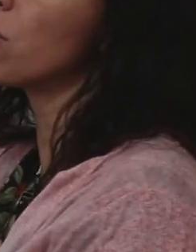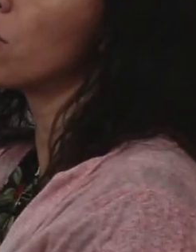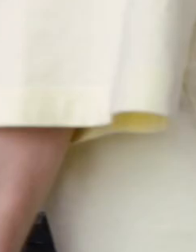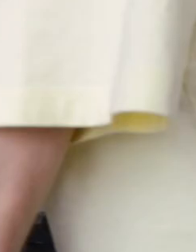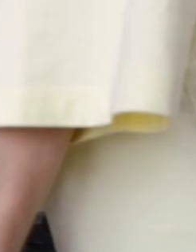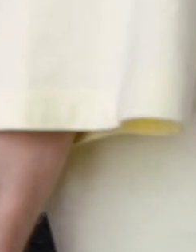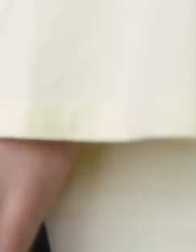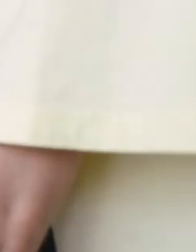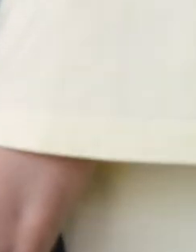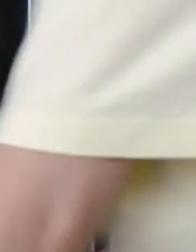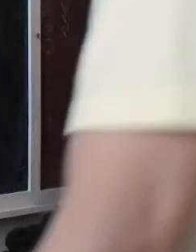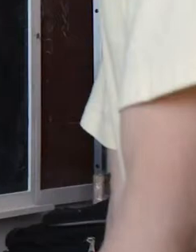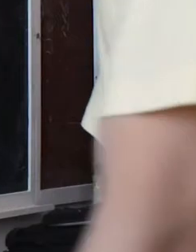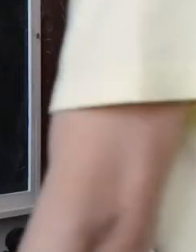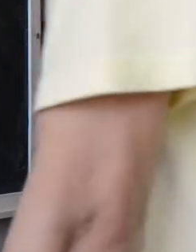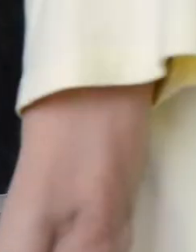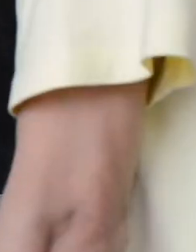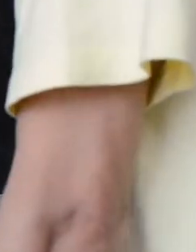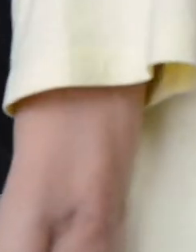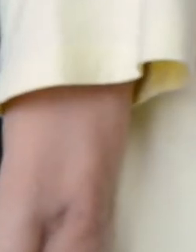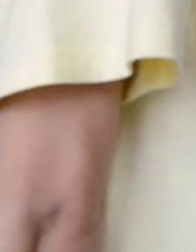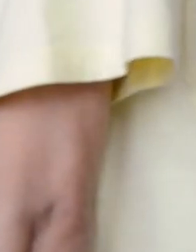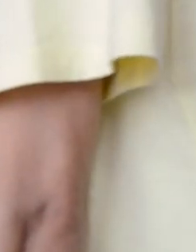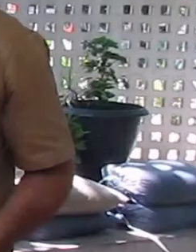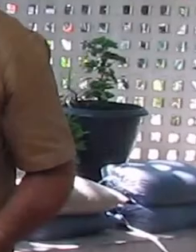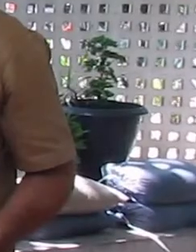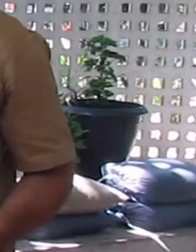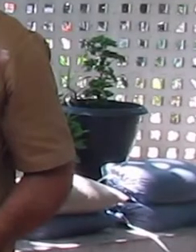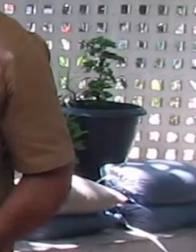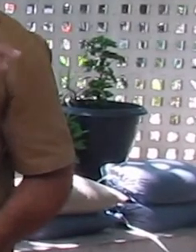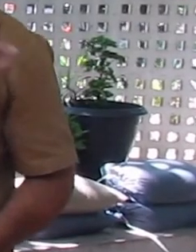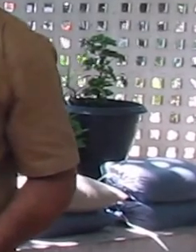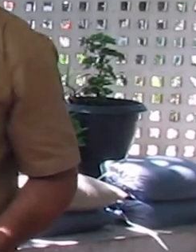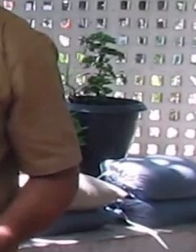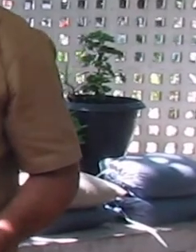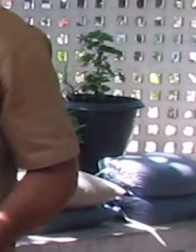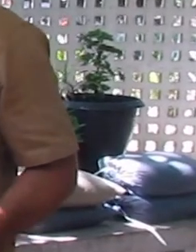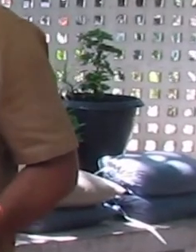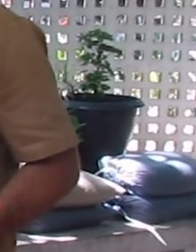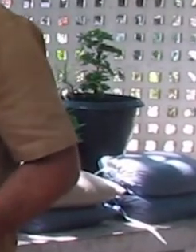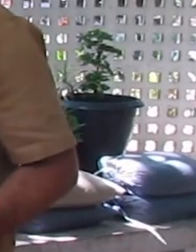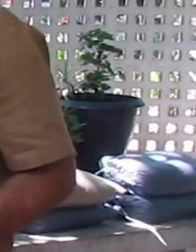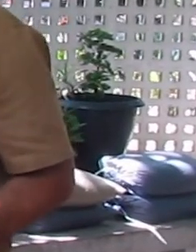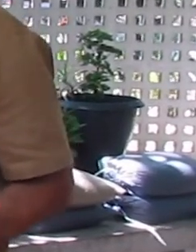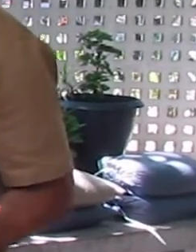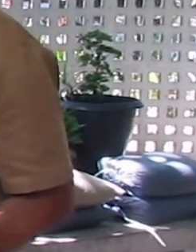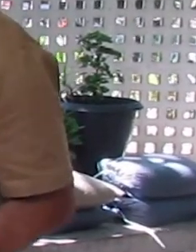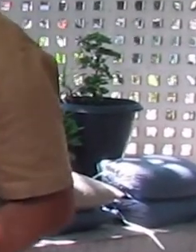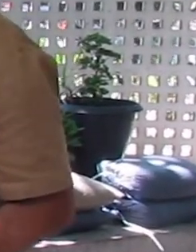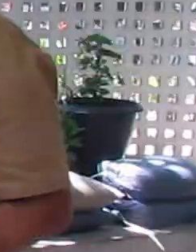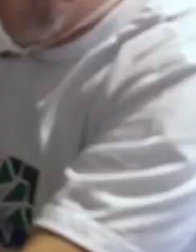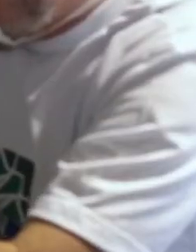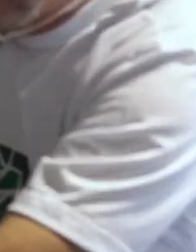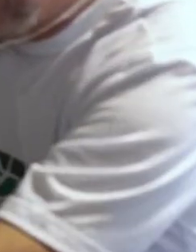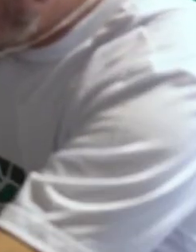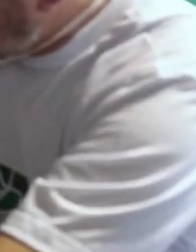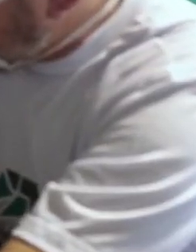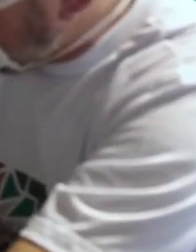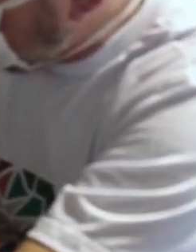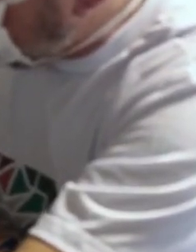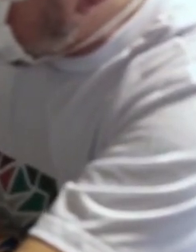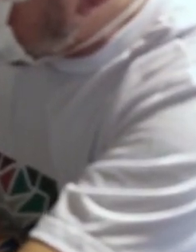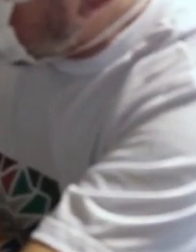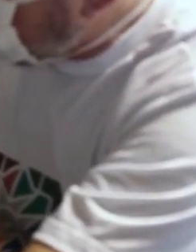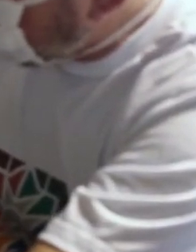Cruz e da Universidade Federal do Rio de Janeiro, além de colaboradores do Instituto do Patrimônio Histórico e Artístico Nacional e